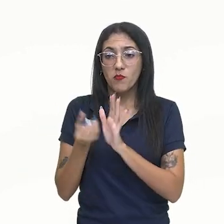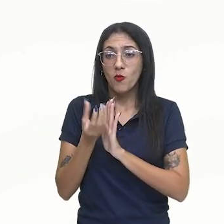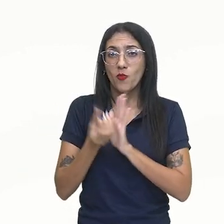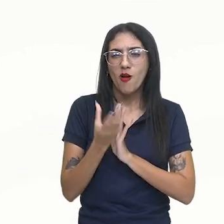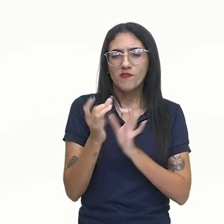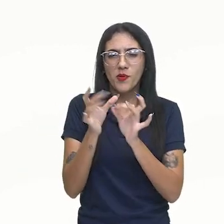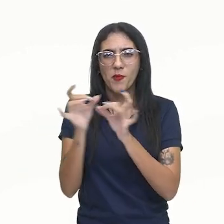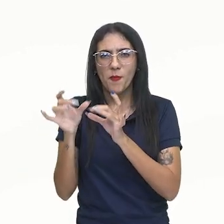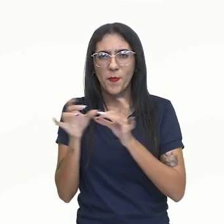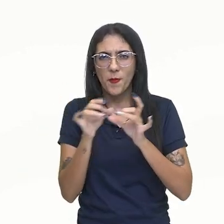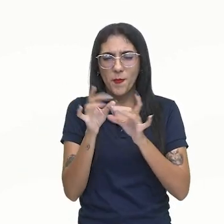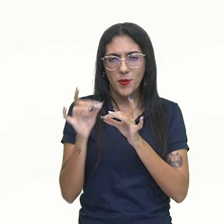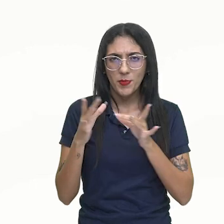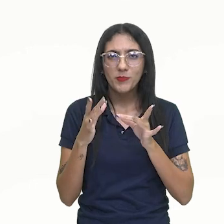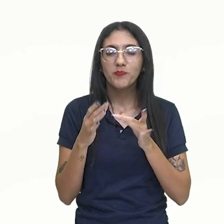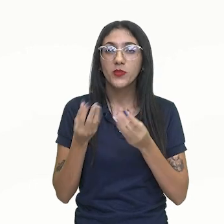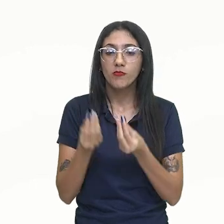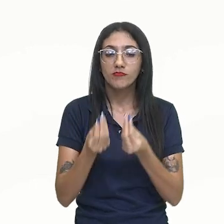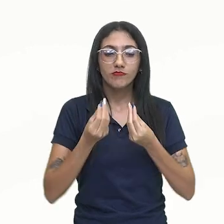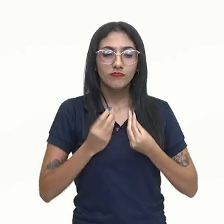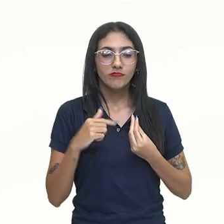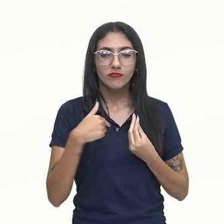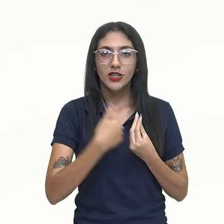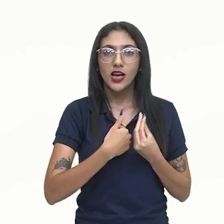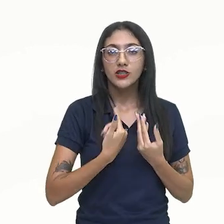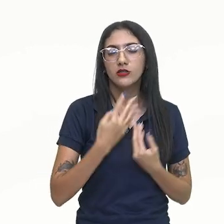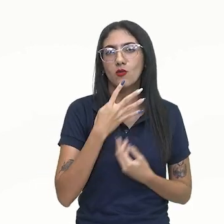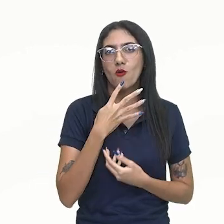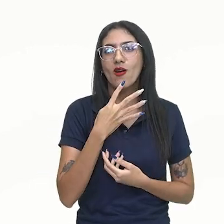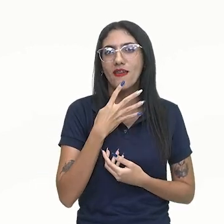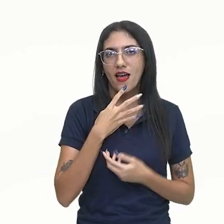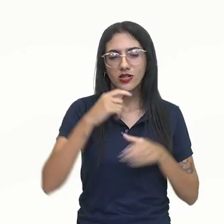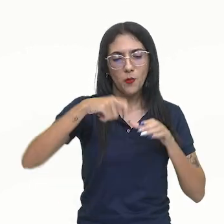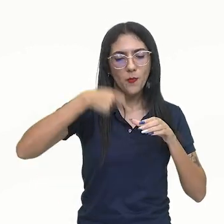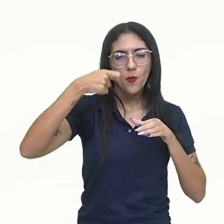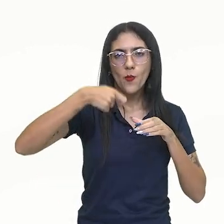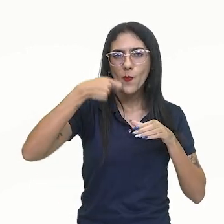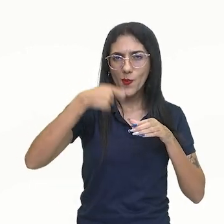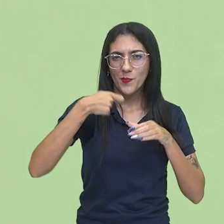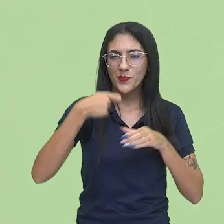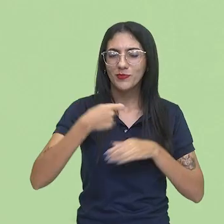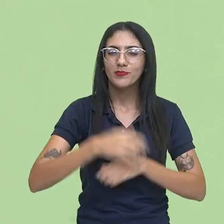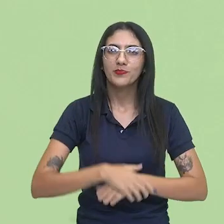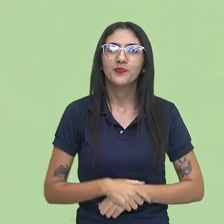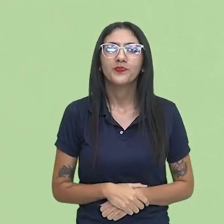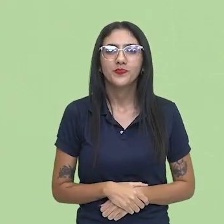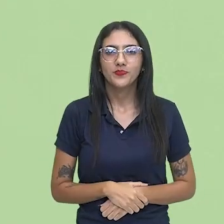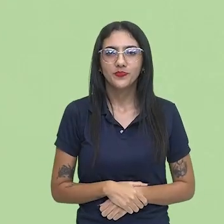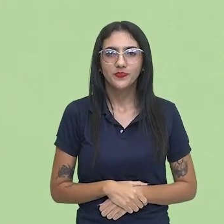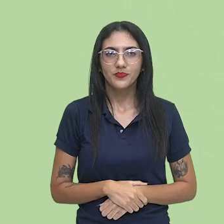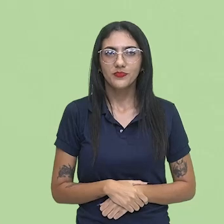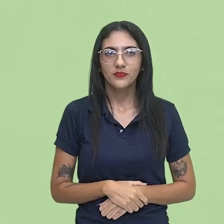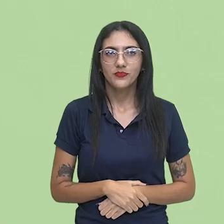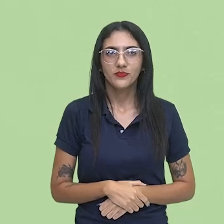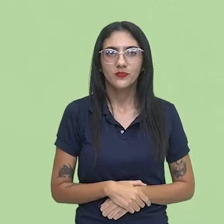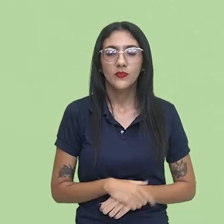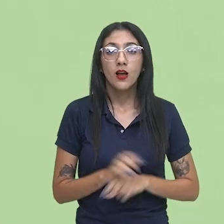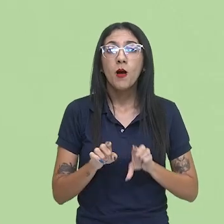produzida, vendida aí, e chega até a casa de alguns de vocês, por exemplo. Mas aí eu falei para